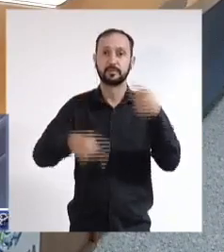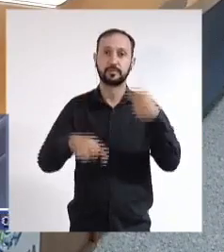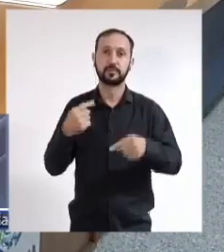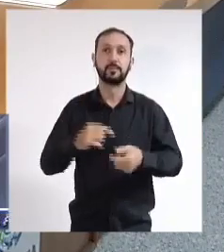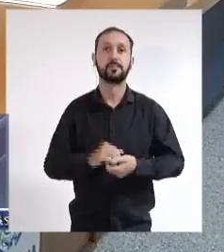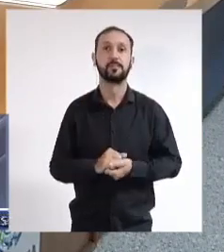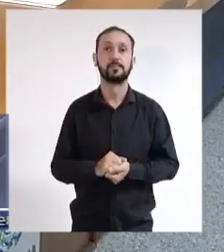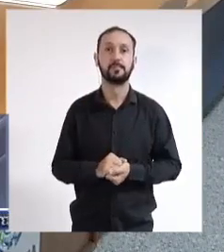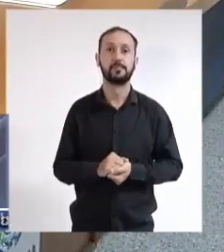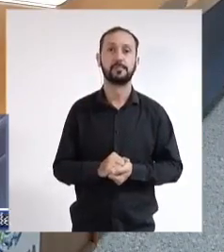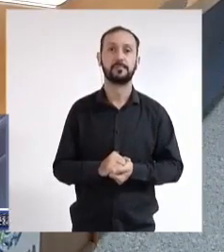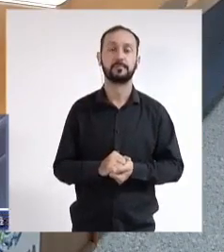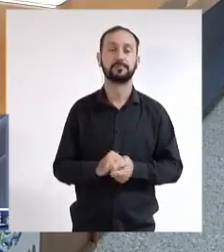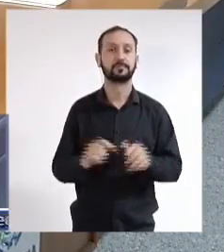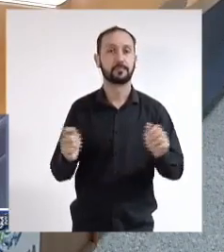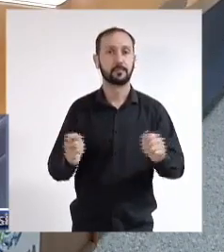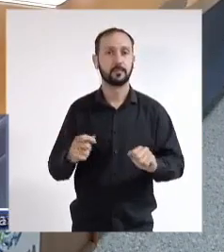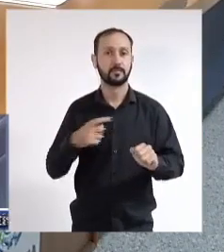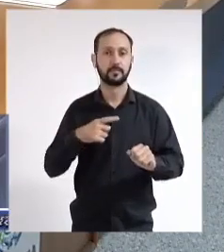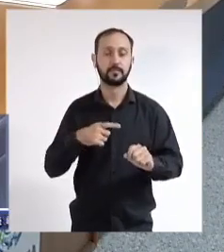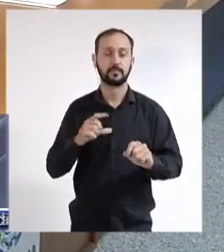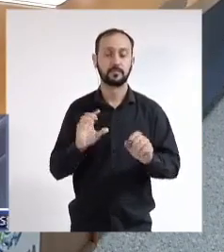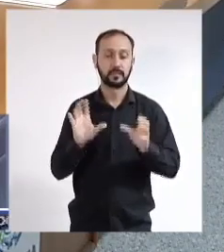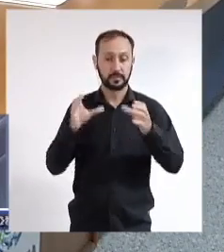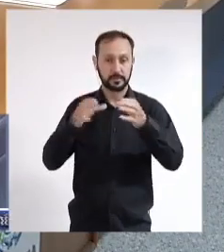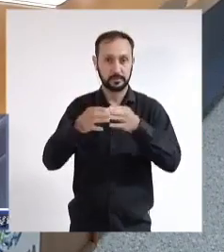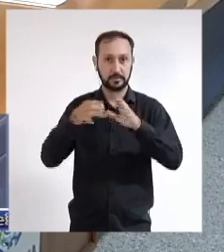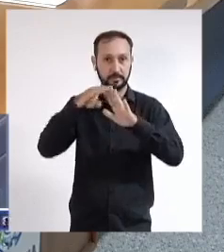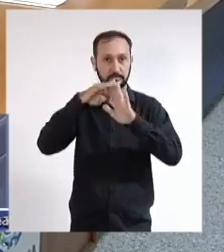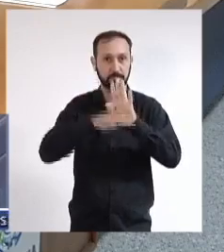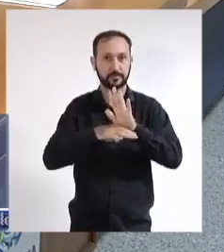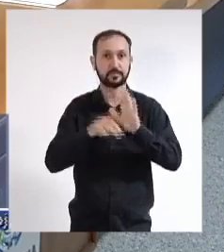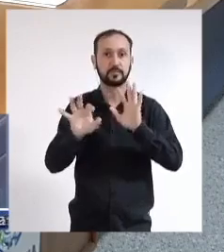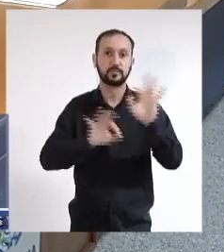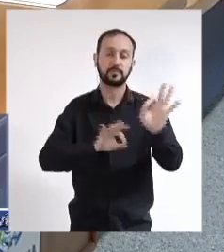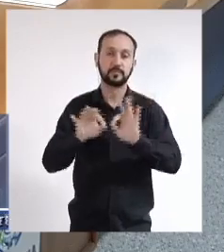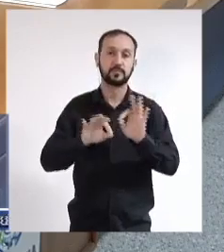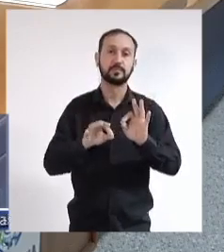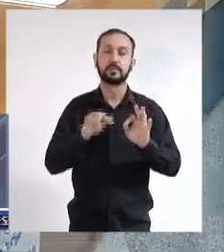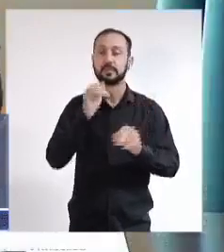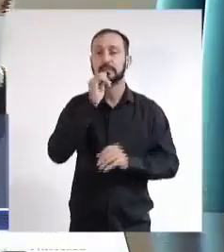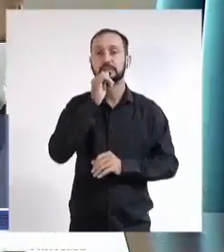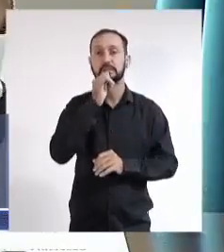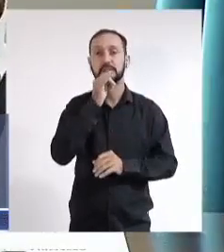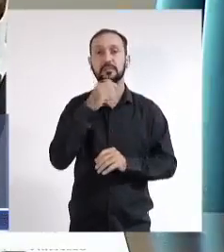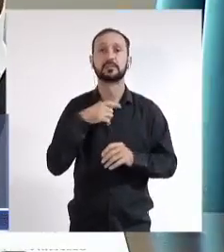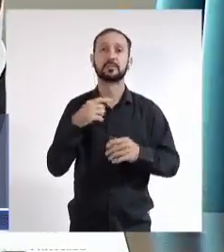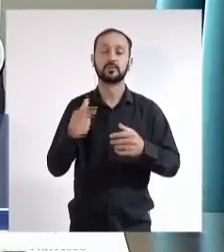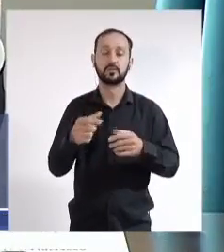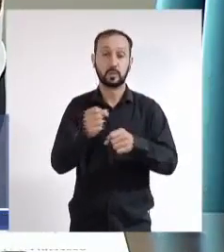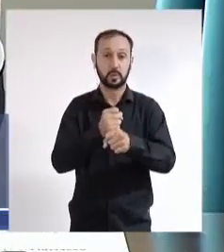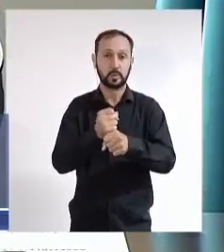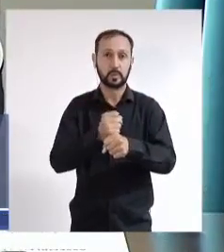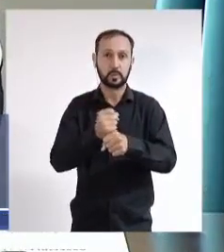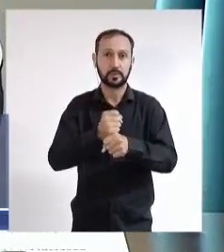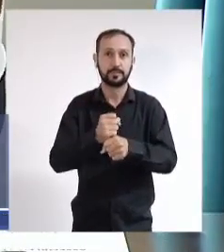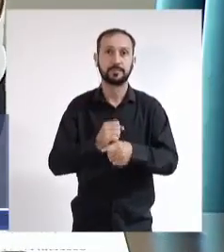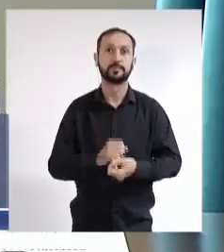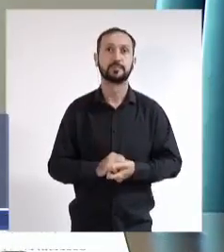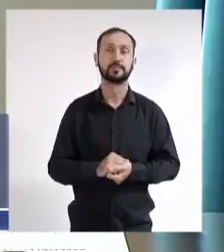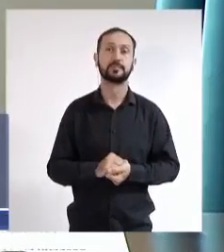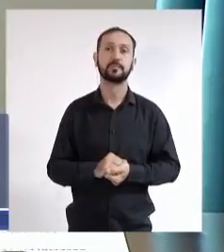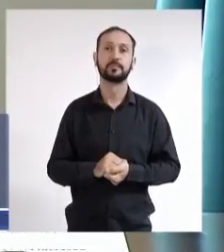nós podemos dentro das pautas é planejar por exemplo o final do ano